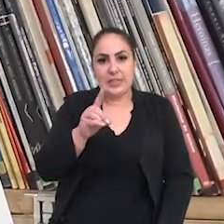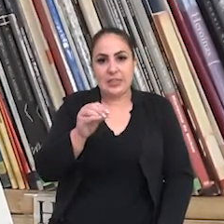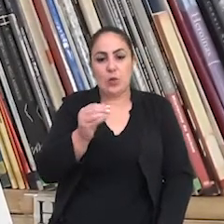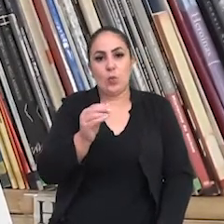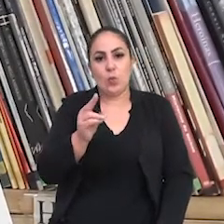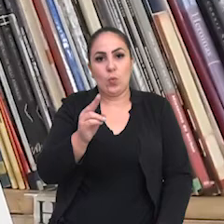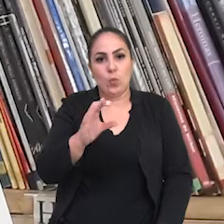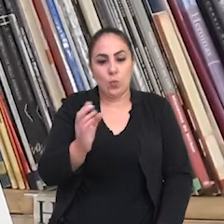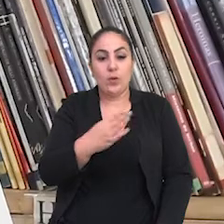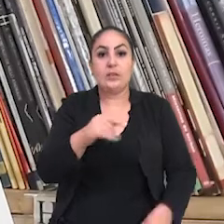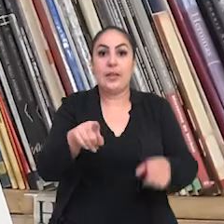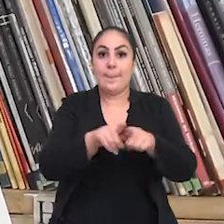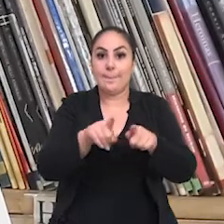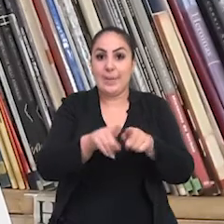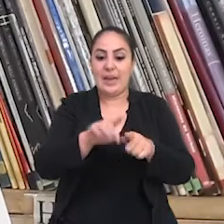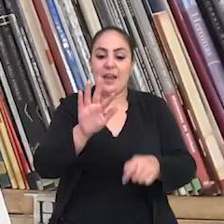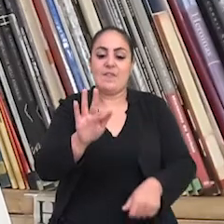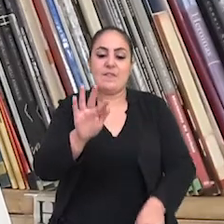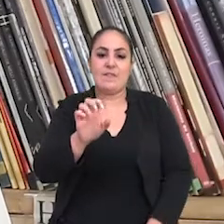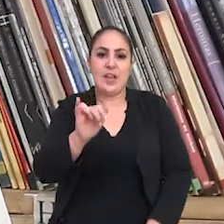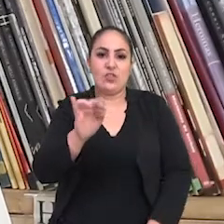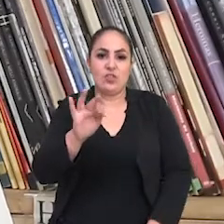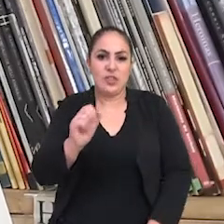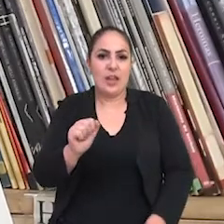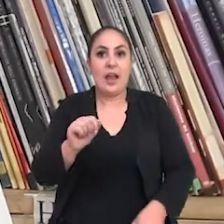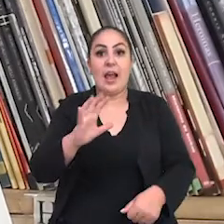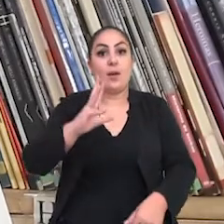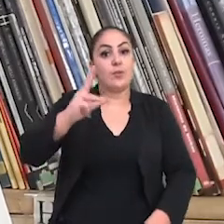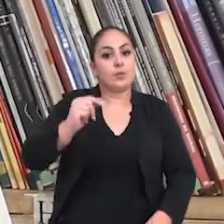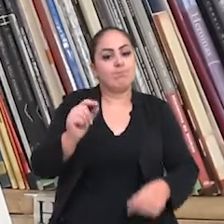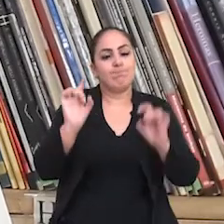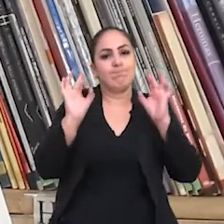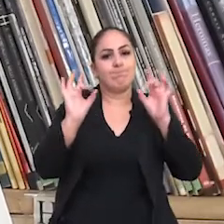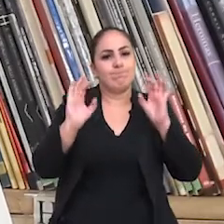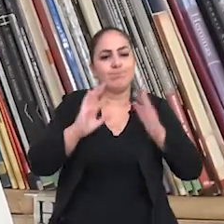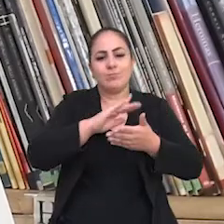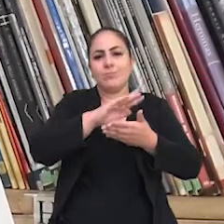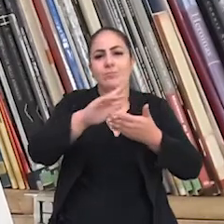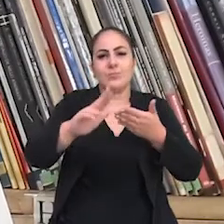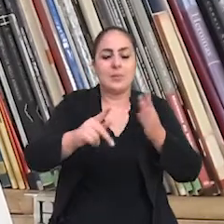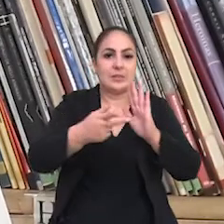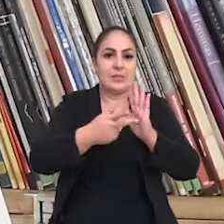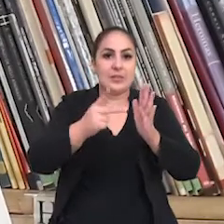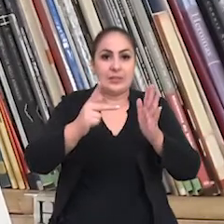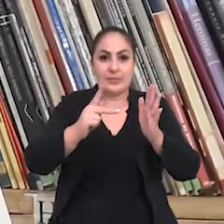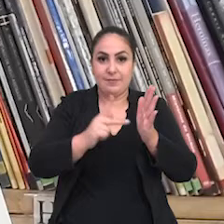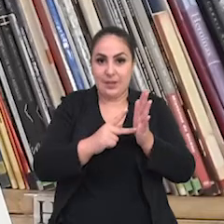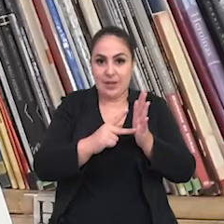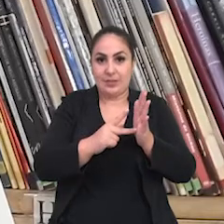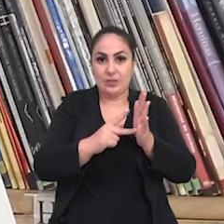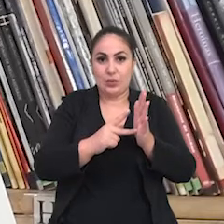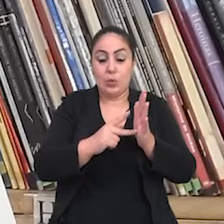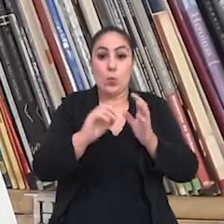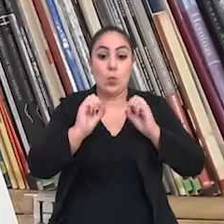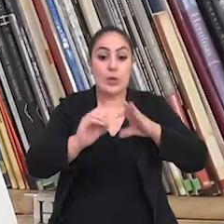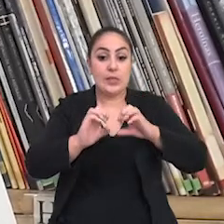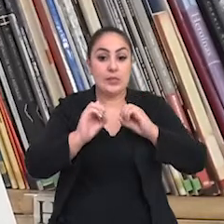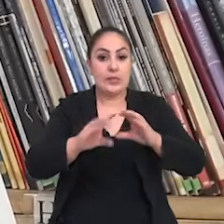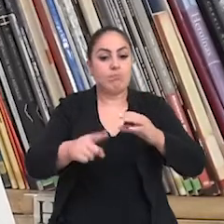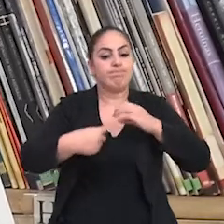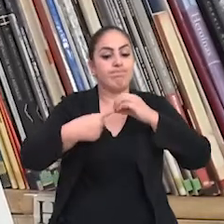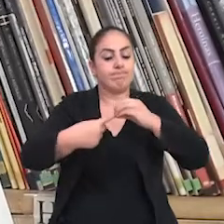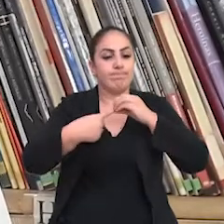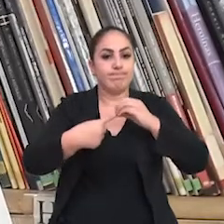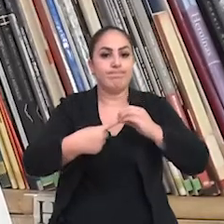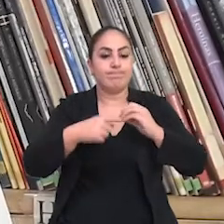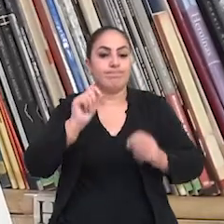e a Feiticeira. É um conto africano bem especial, repleto de significados, cujo